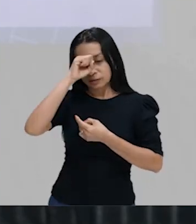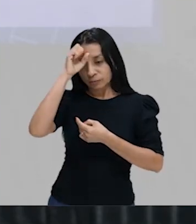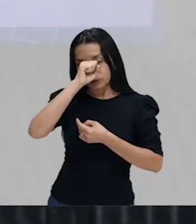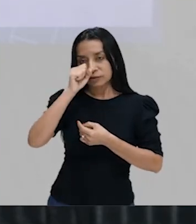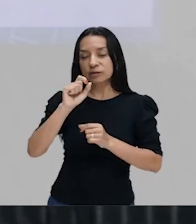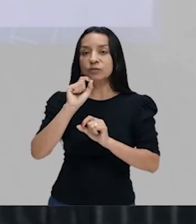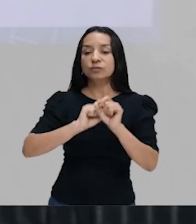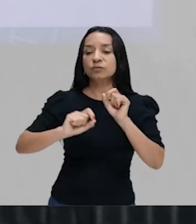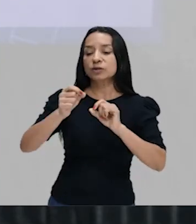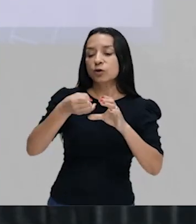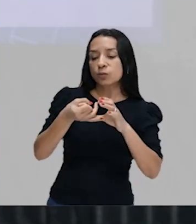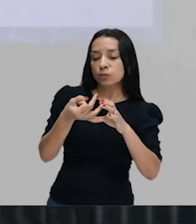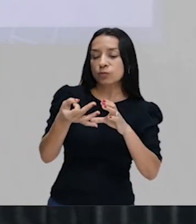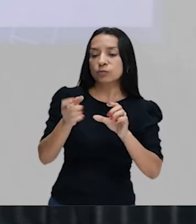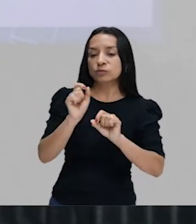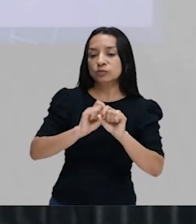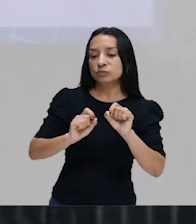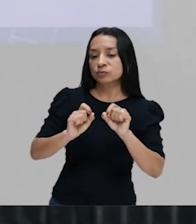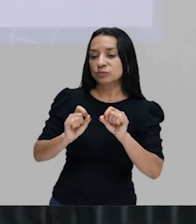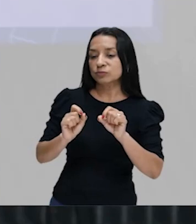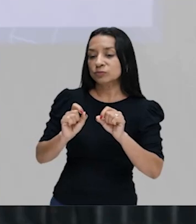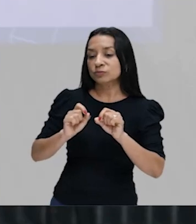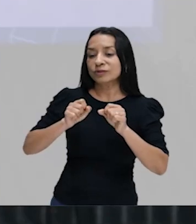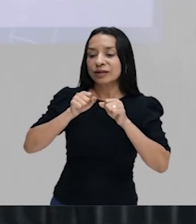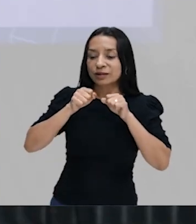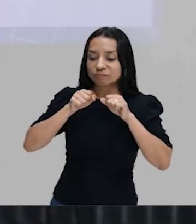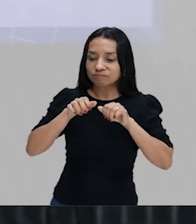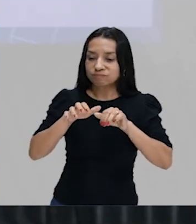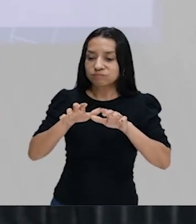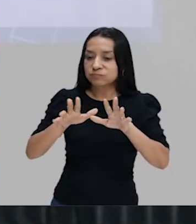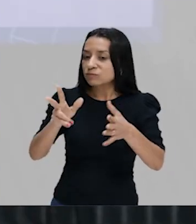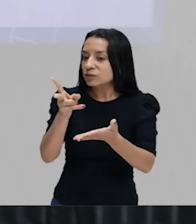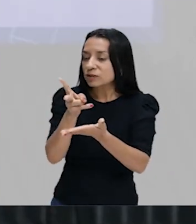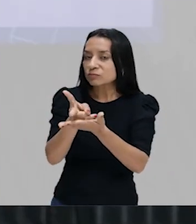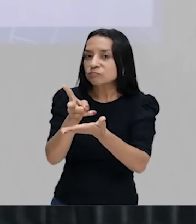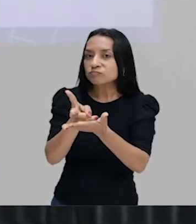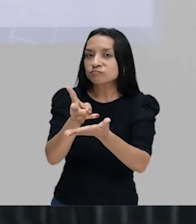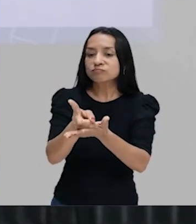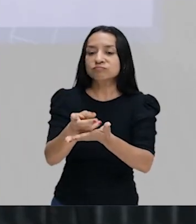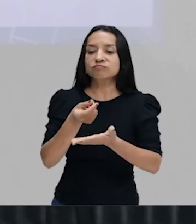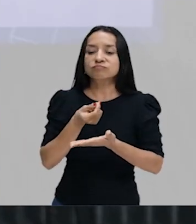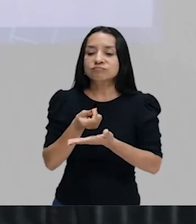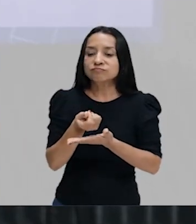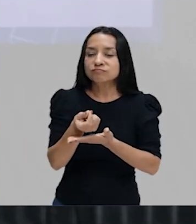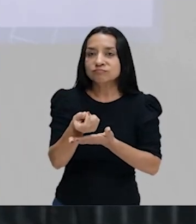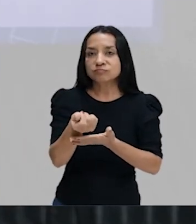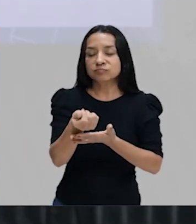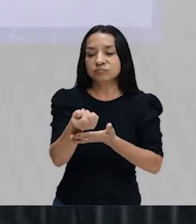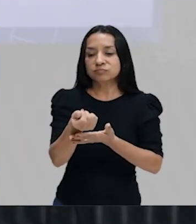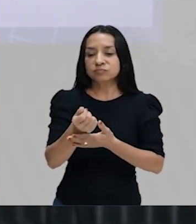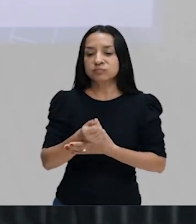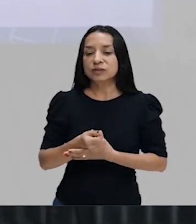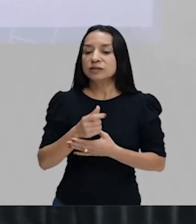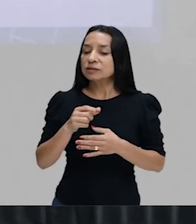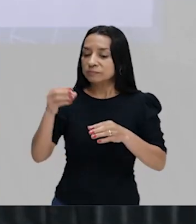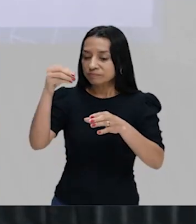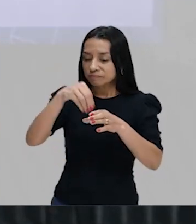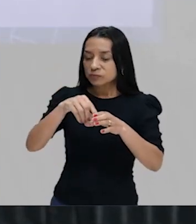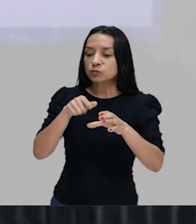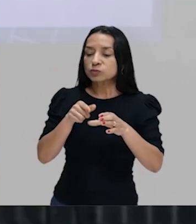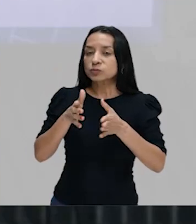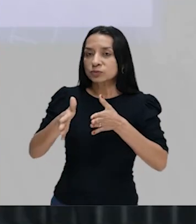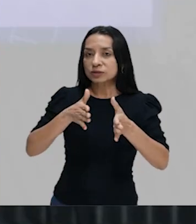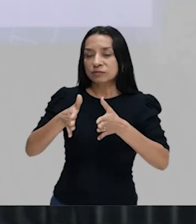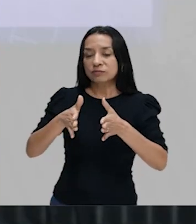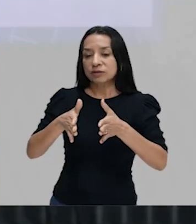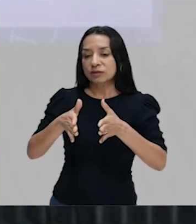esse conjunto é um conjunto ilimitado. Então, significa dizer que dentro desse intervalo aqui eu tenho uma quantidade